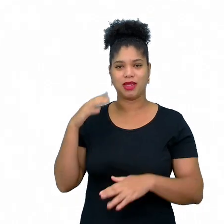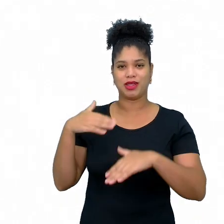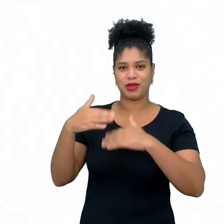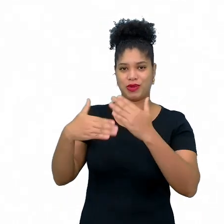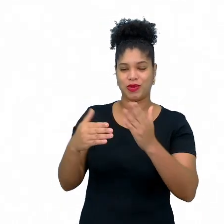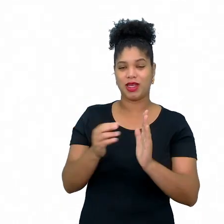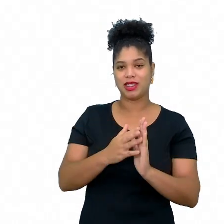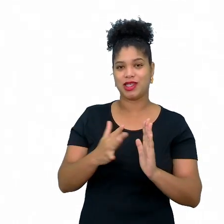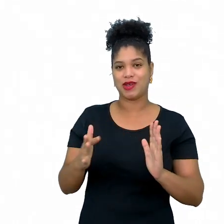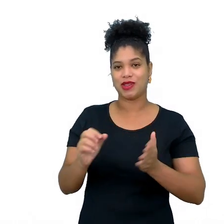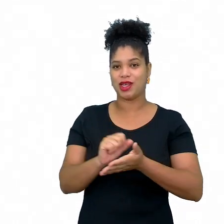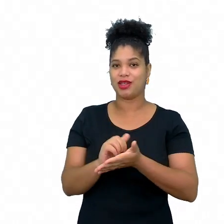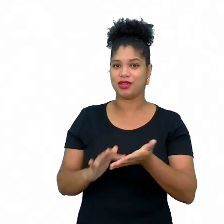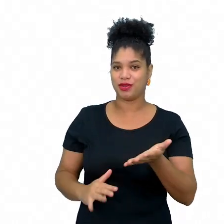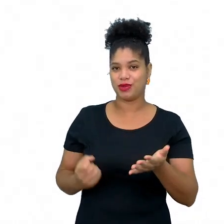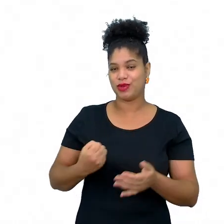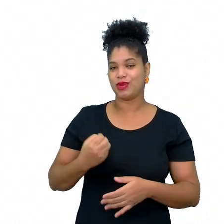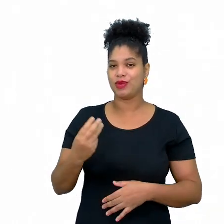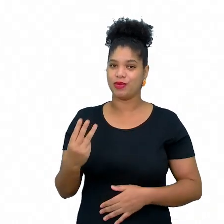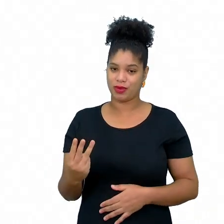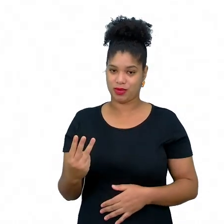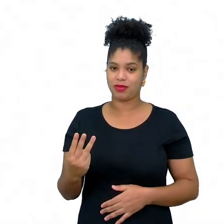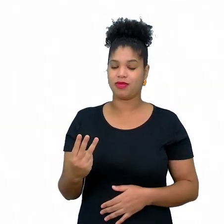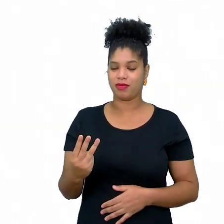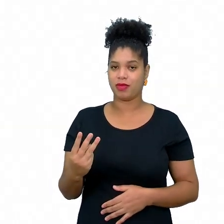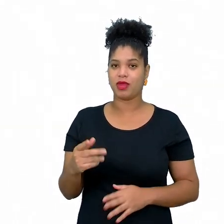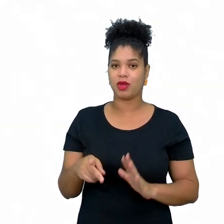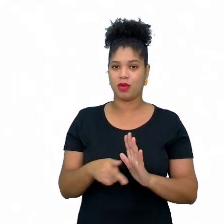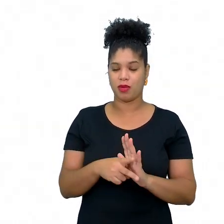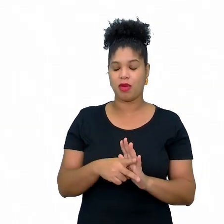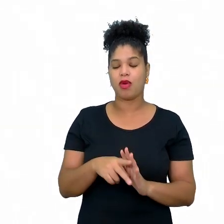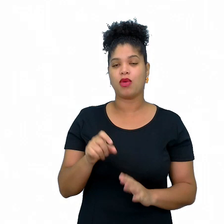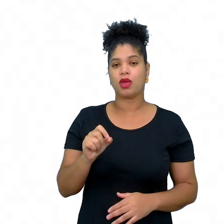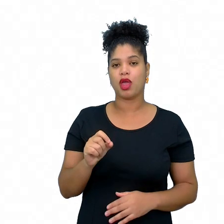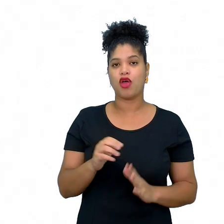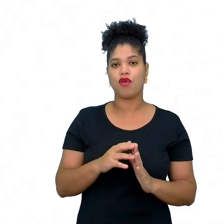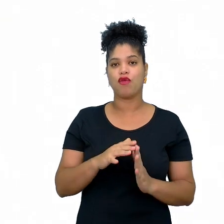essa sequência de atividade 3, desse volume 1 do